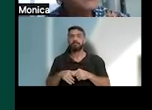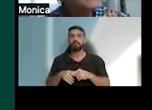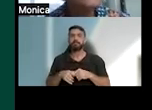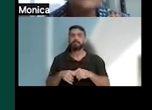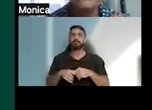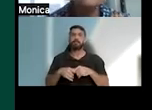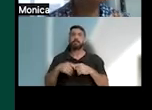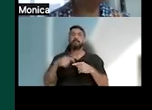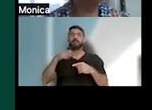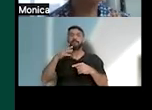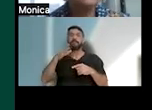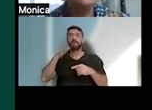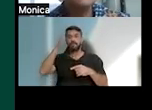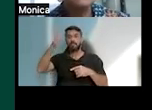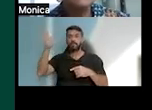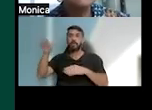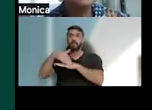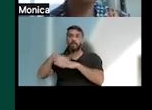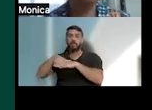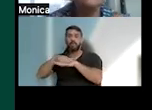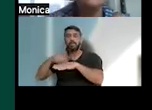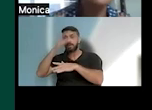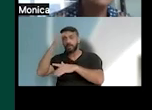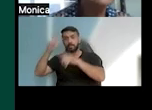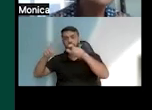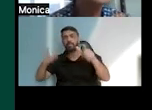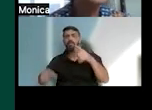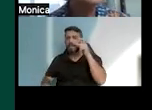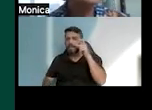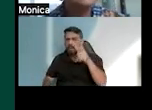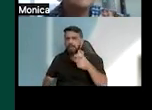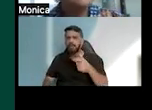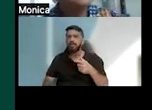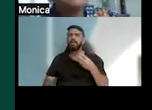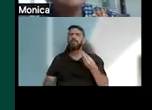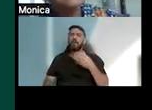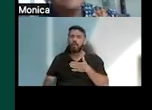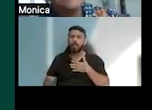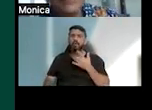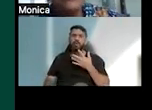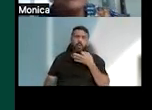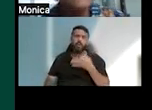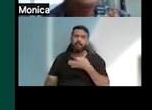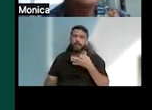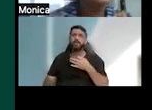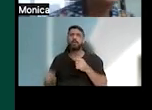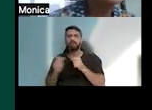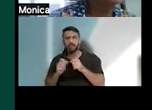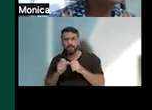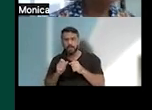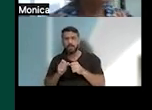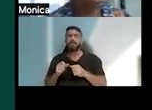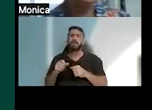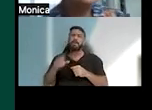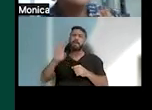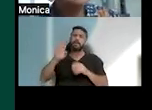sair para a rua e conversar com as pessoas. Ei, você está interessado? Você acha que se eu faço uma bactéria,